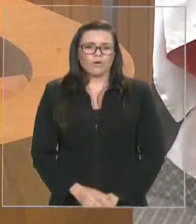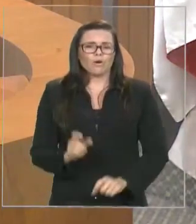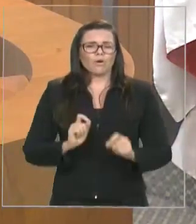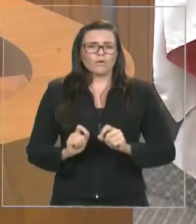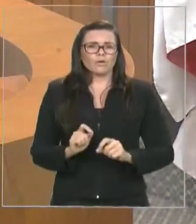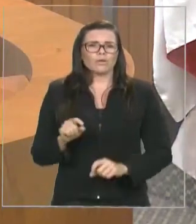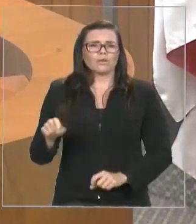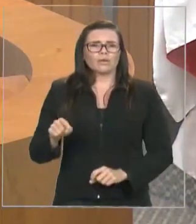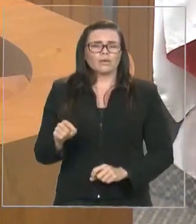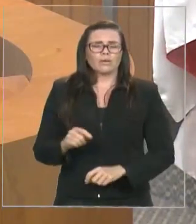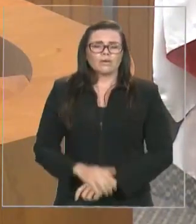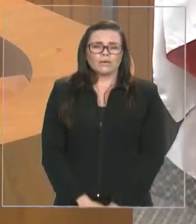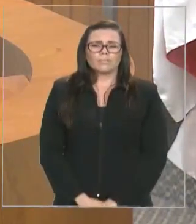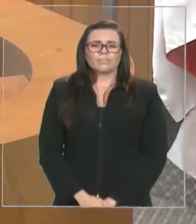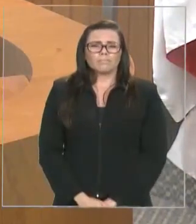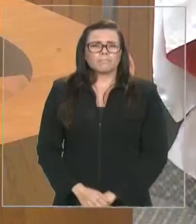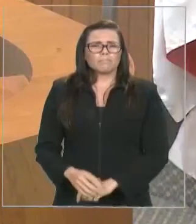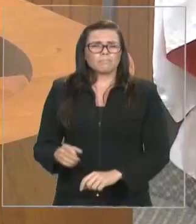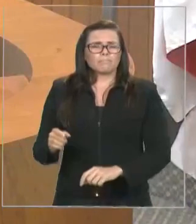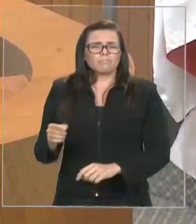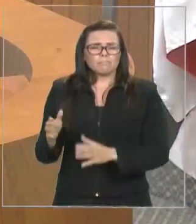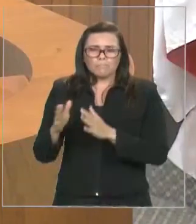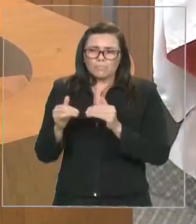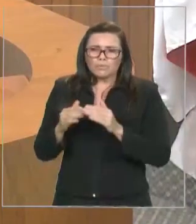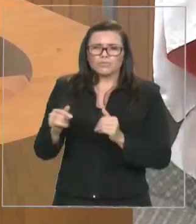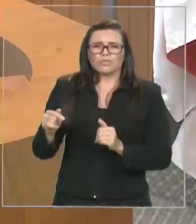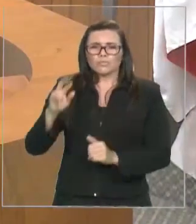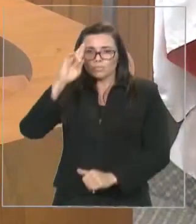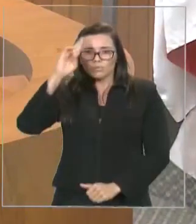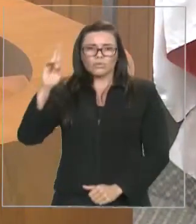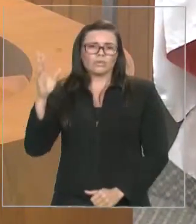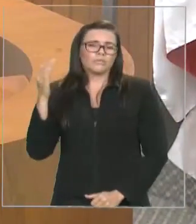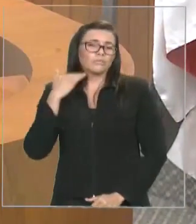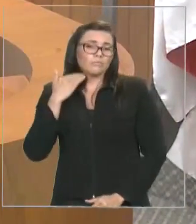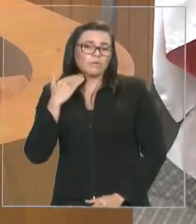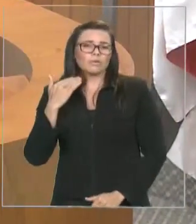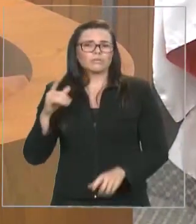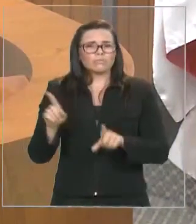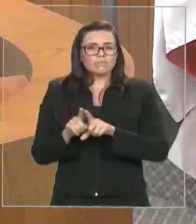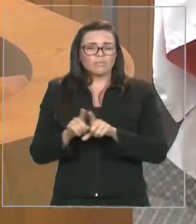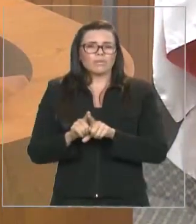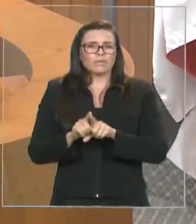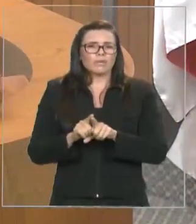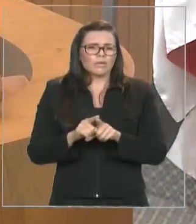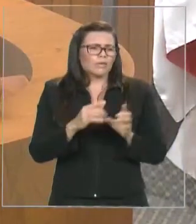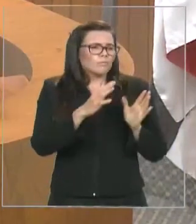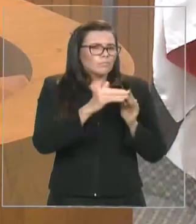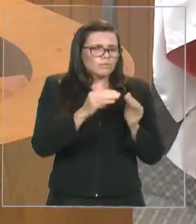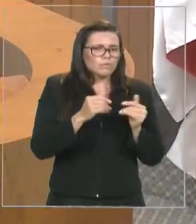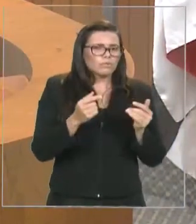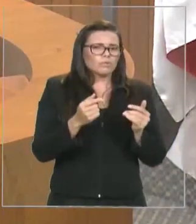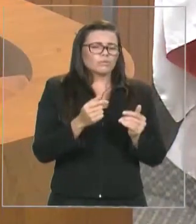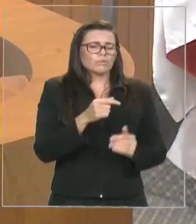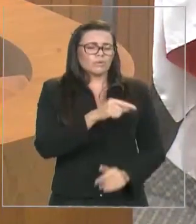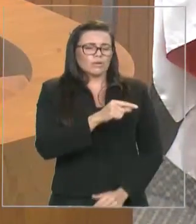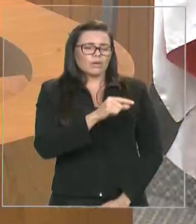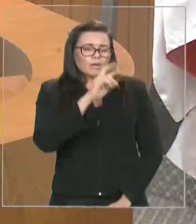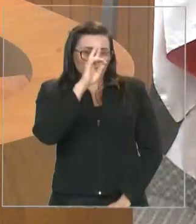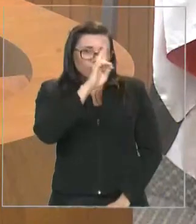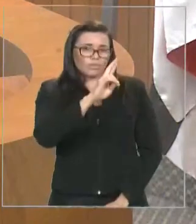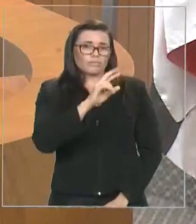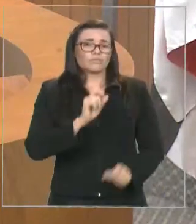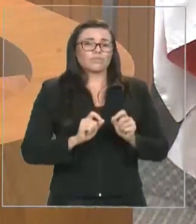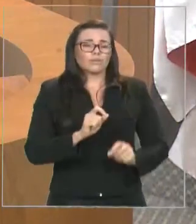lado, procurarmos o órgão responsável pela fiscalização. Juntando essas duas forças, o melhor atendimento com uma